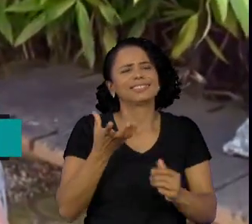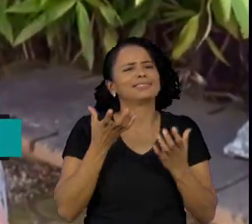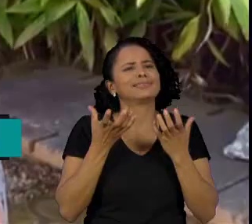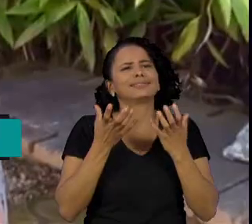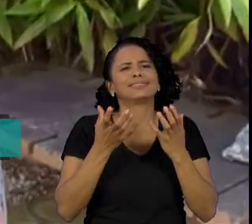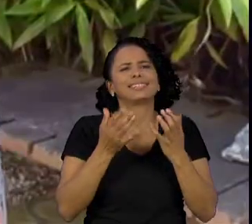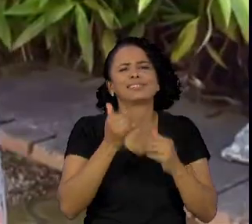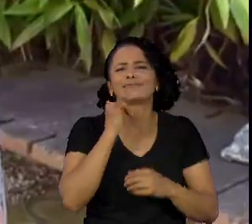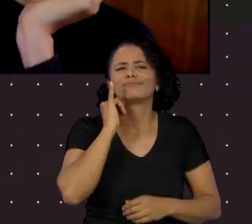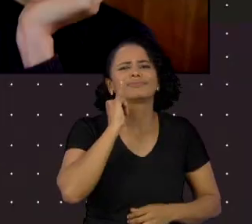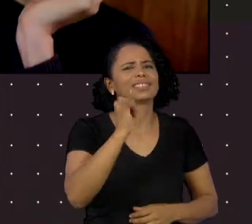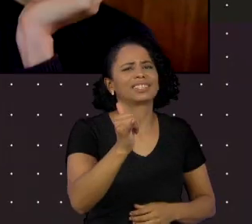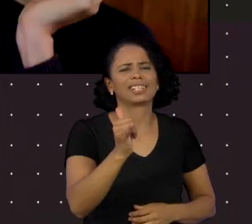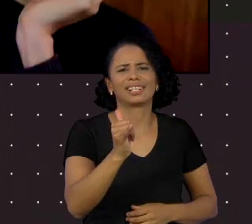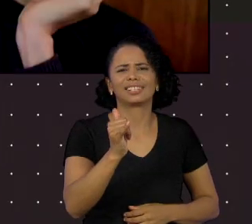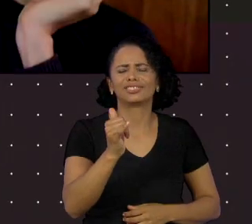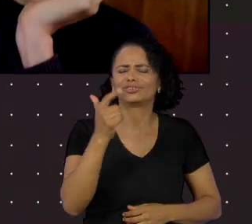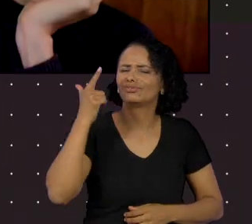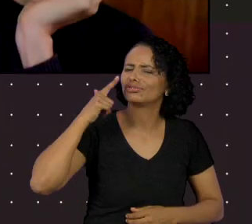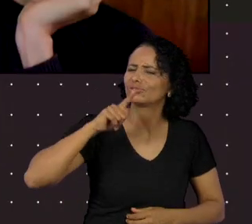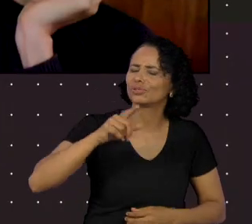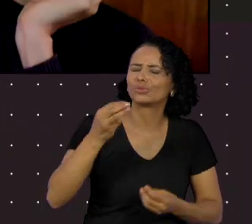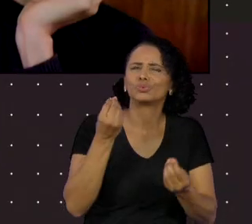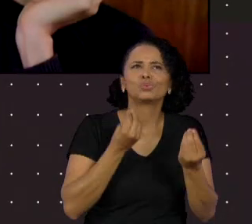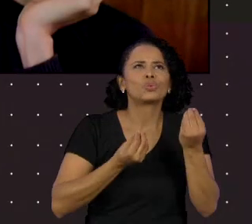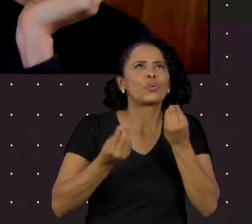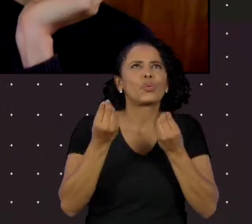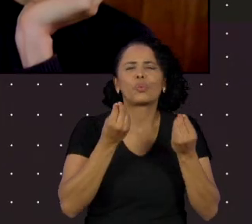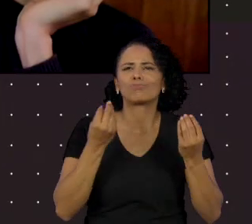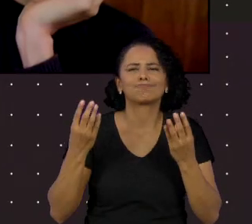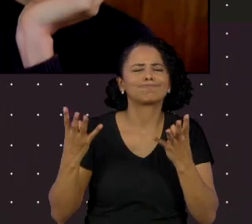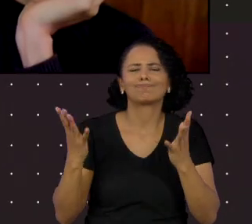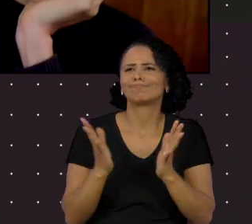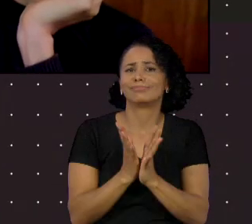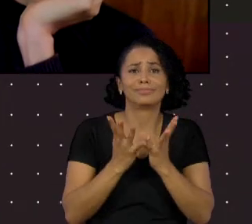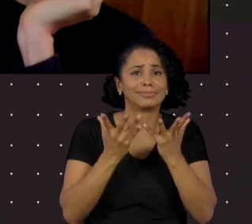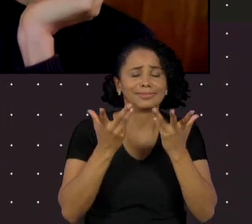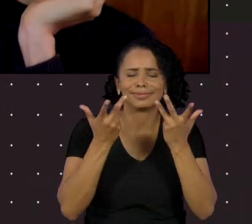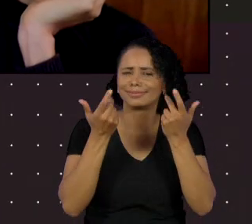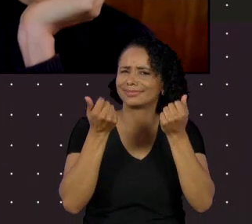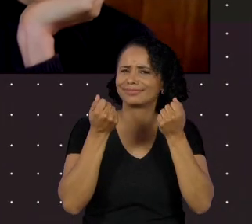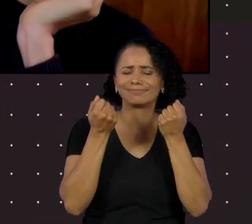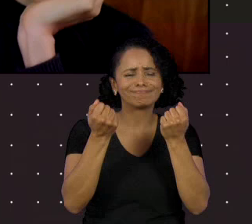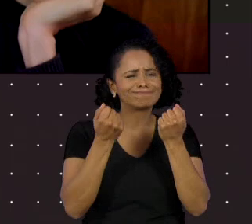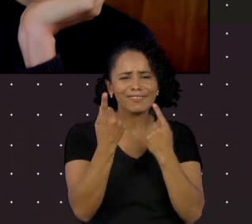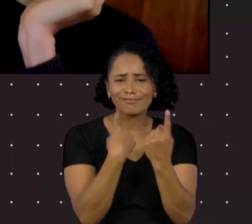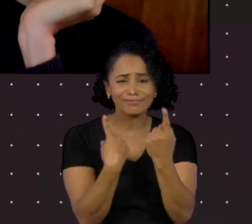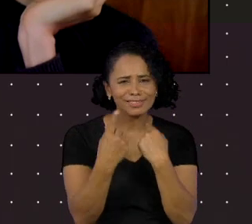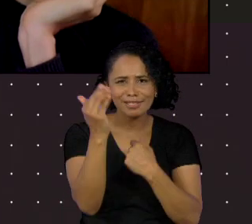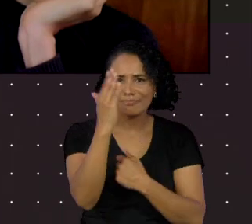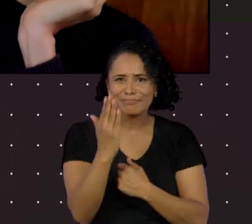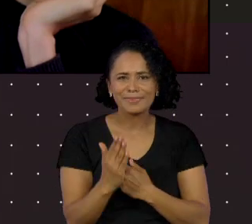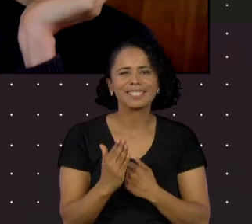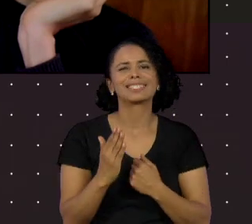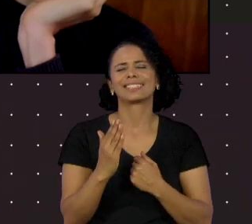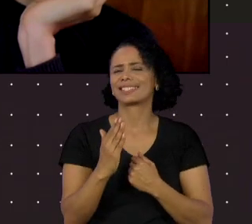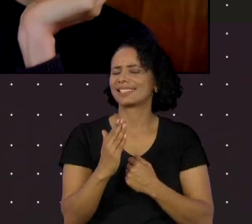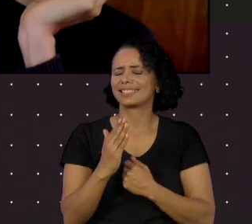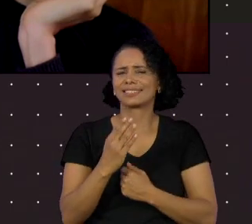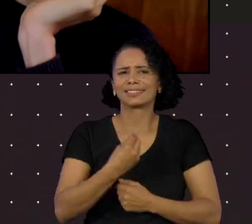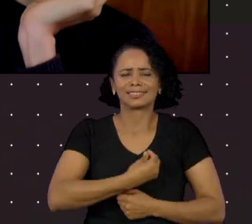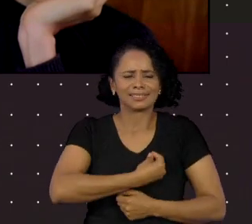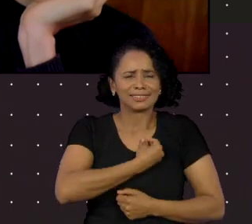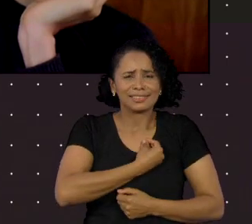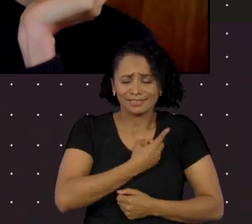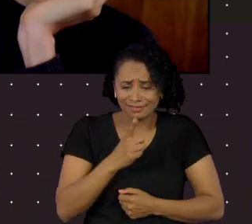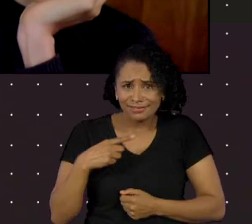uma vez o quanto foi deslumbrante, o quanto foi incrível a Avenida Brasil nas nossas vidas. Não só